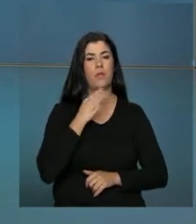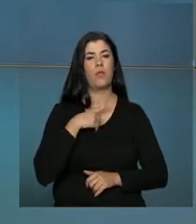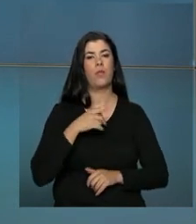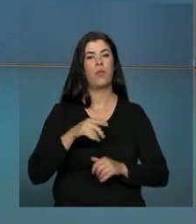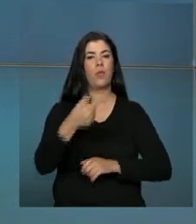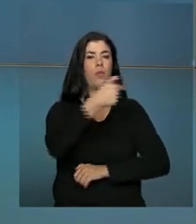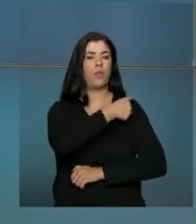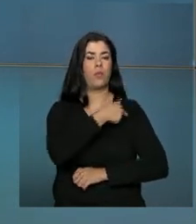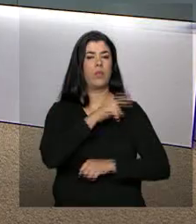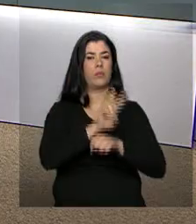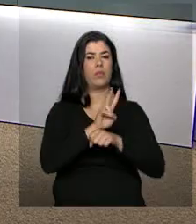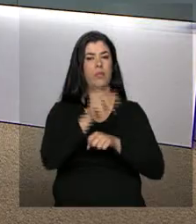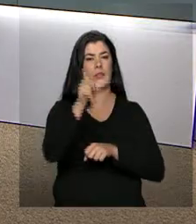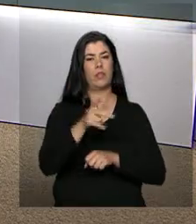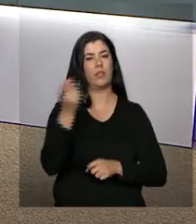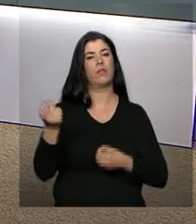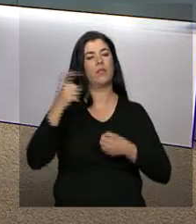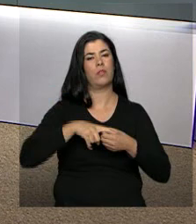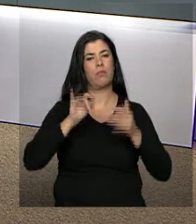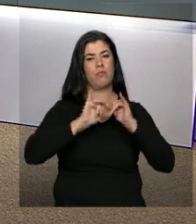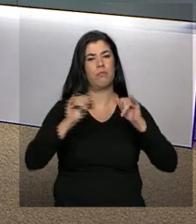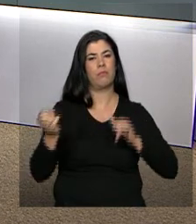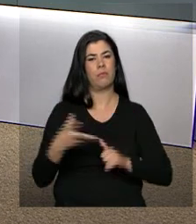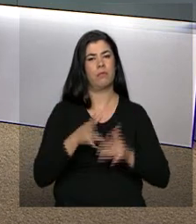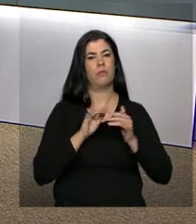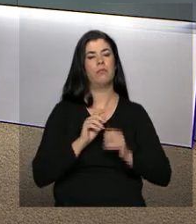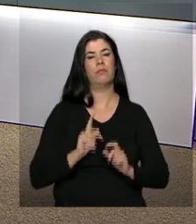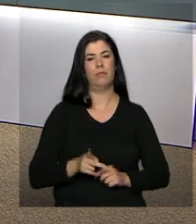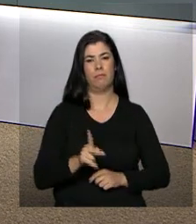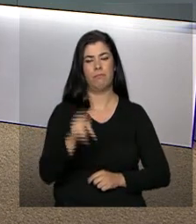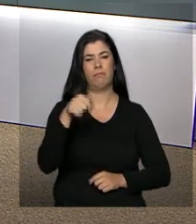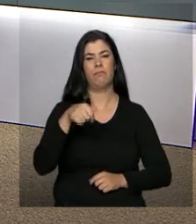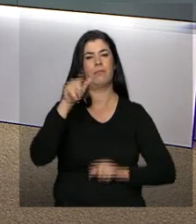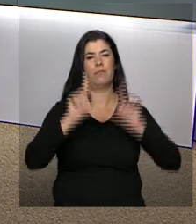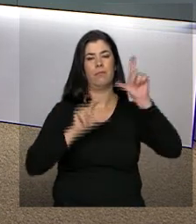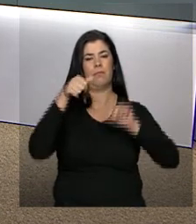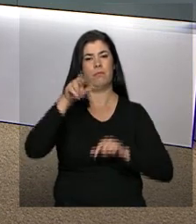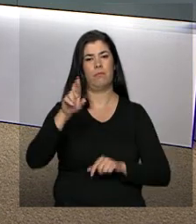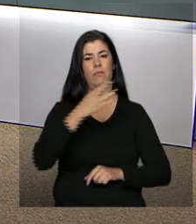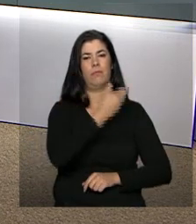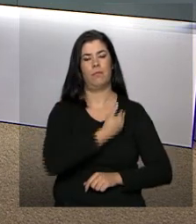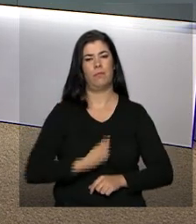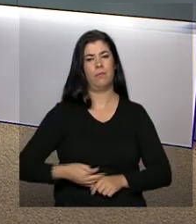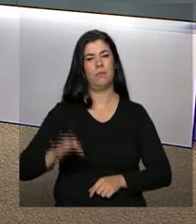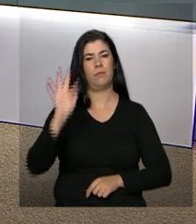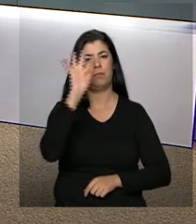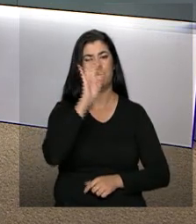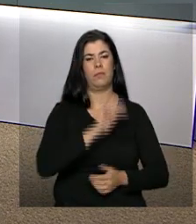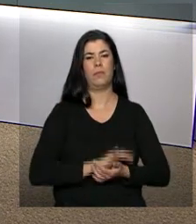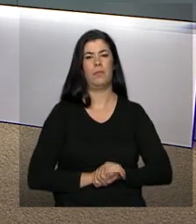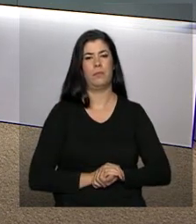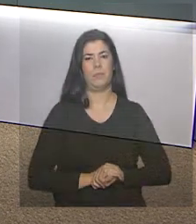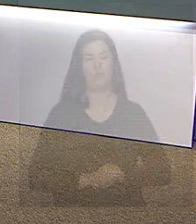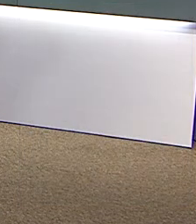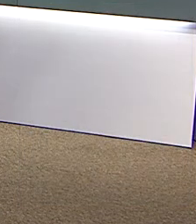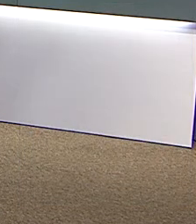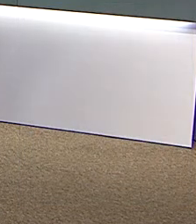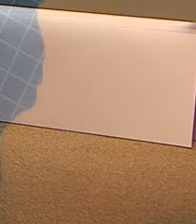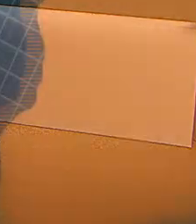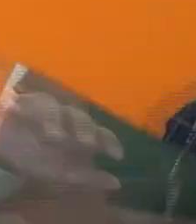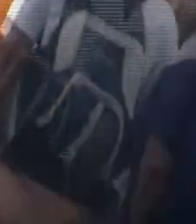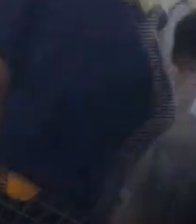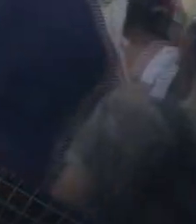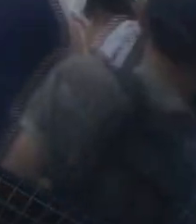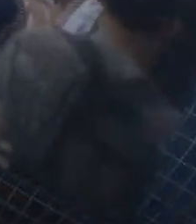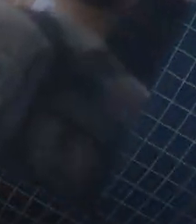para a imunização. Nós podemos voltar a qualquer momento com outras informações. Continue com a gente. NBR, a TV do Governo Federal.